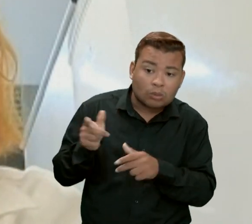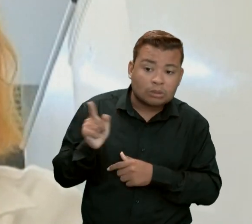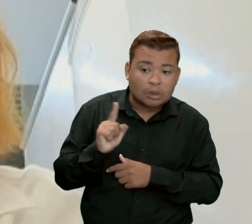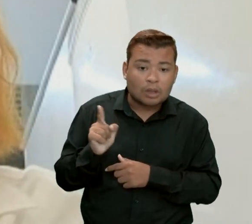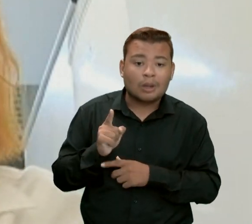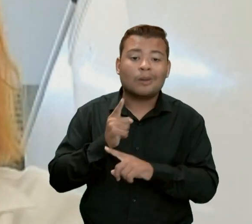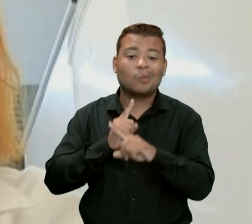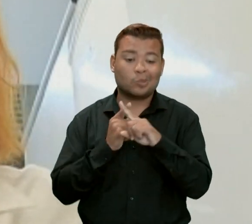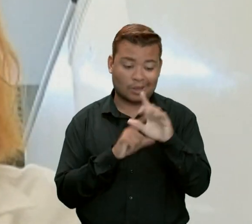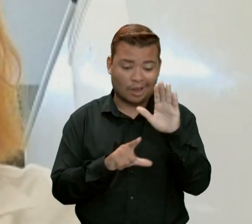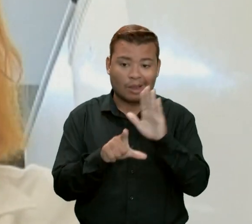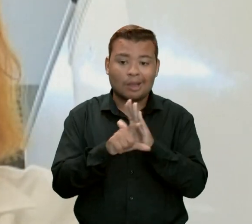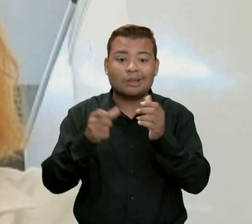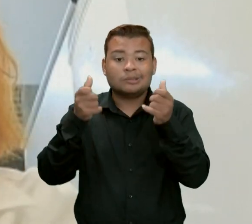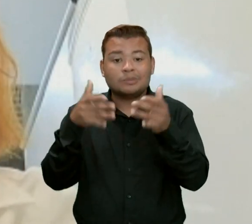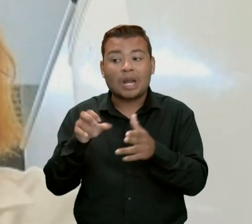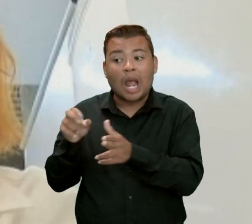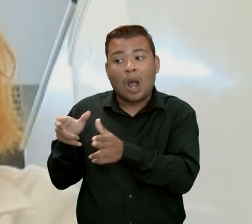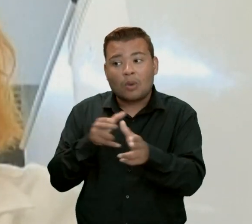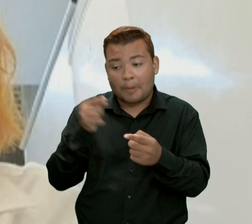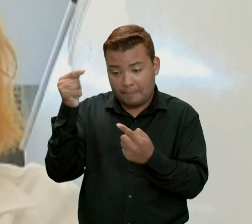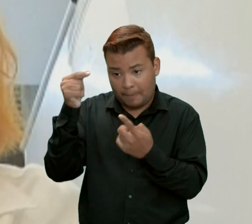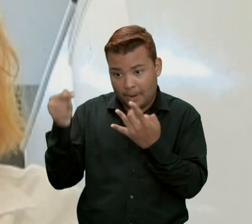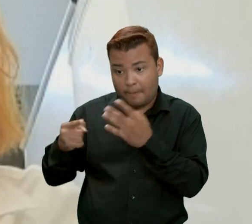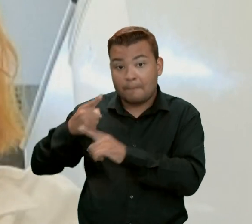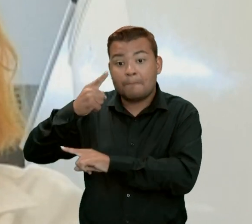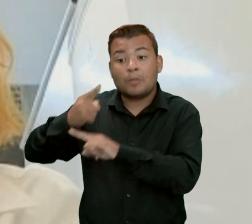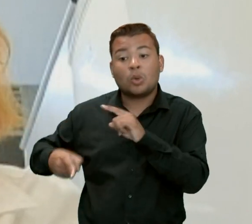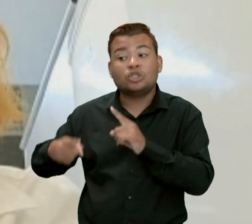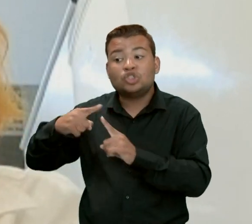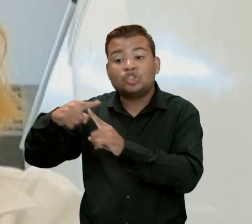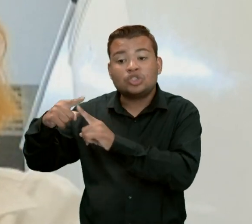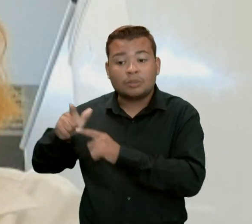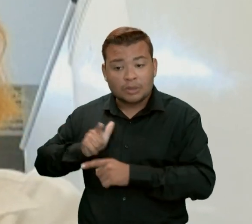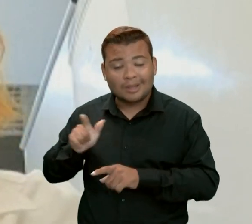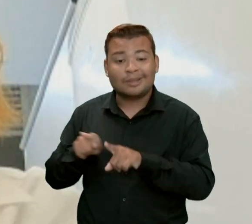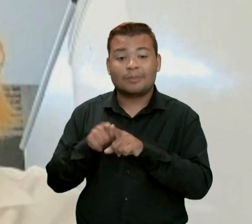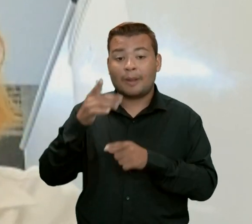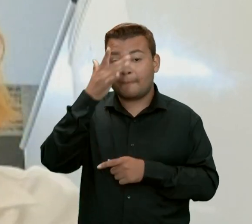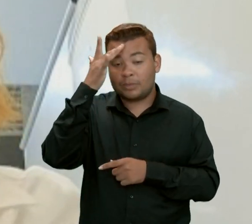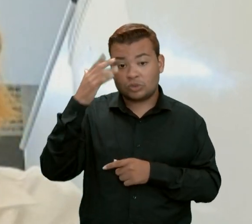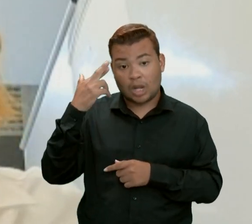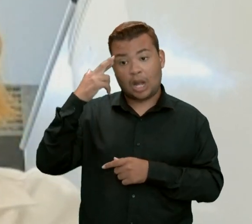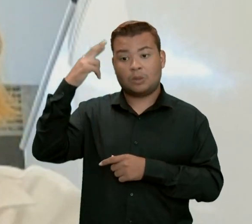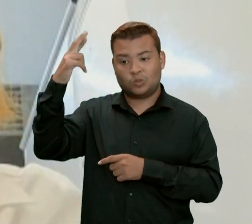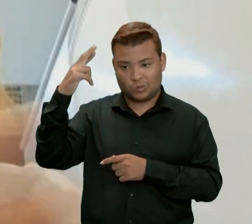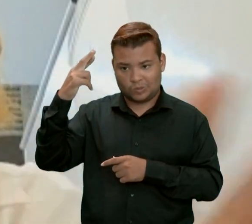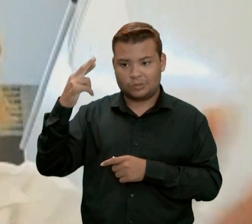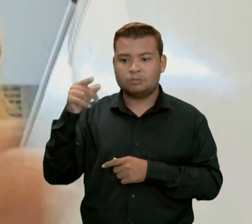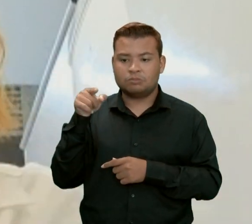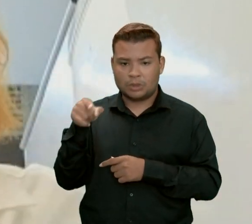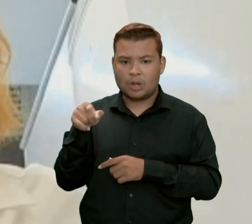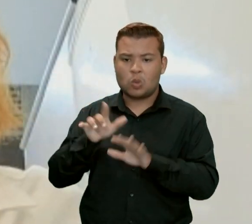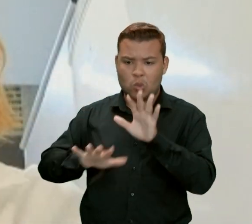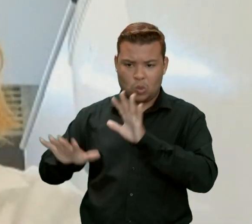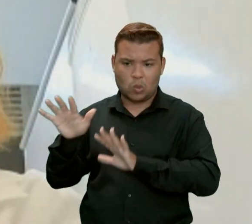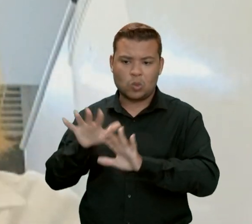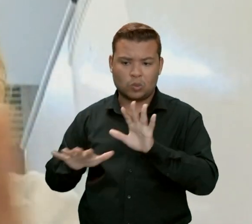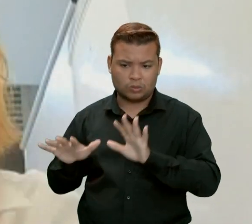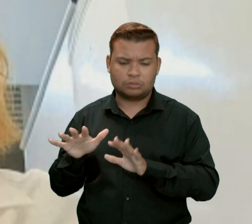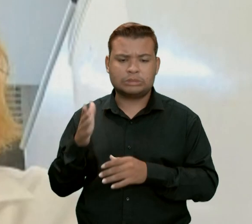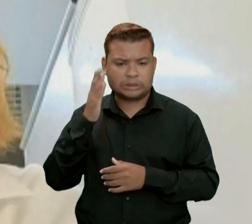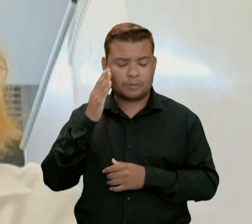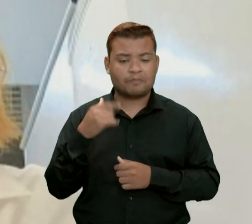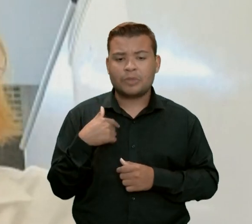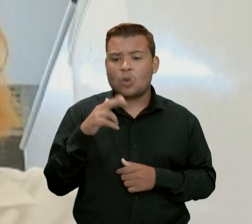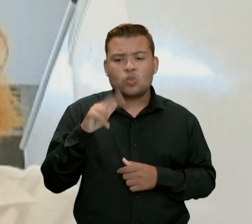permitidos pela legislação, que os agricultores tenham a consciência de não colocar. Eu, assim, nunca tive medo de consumir